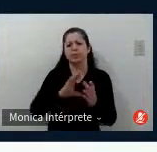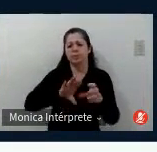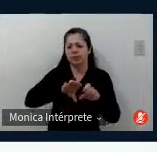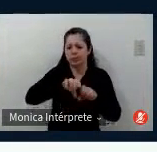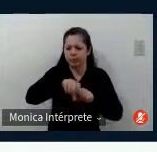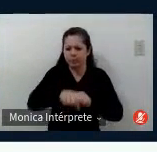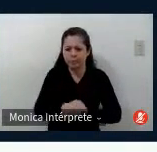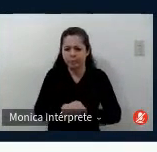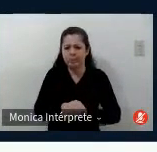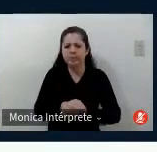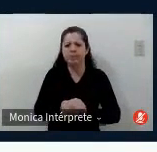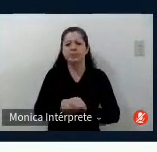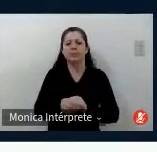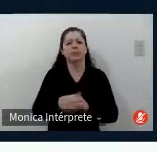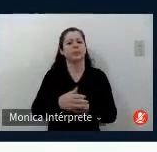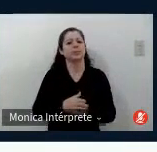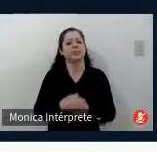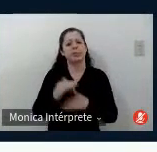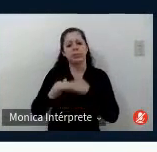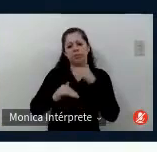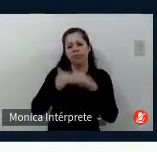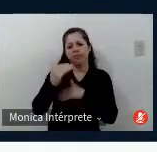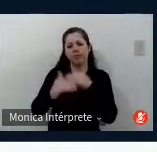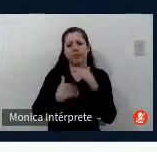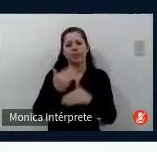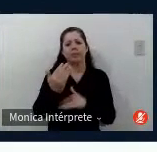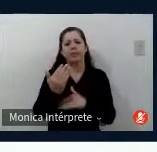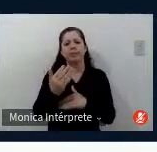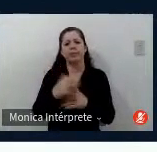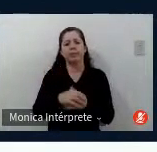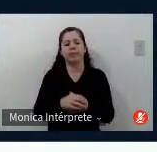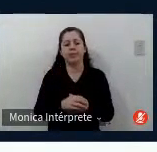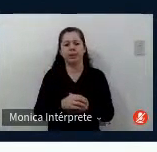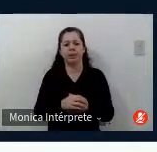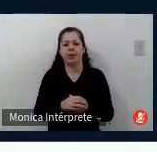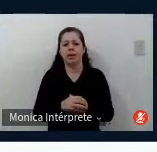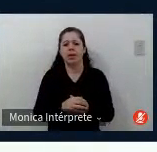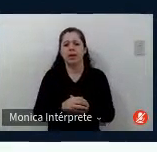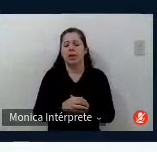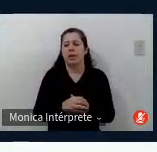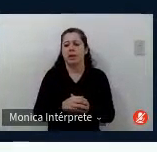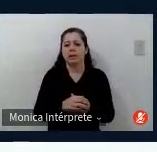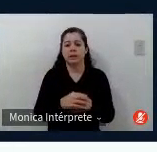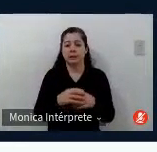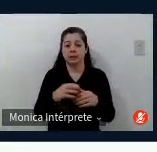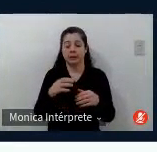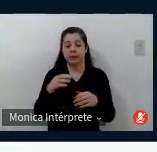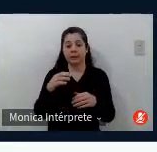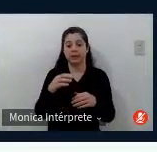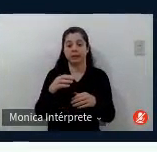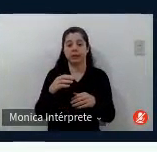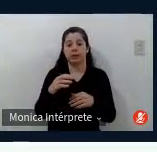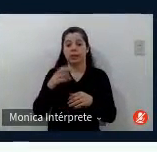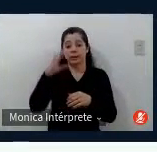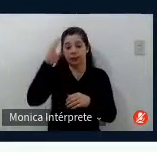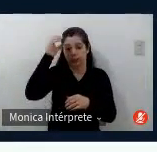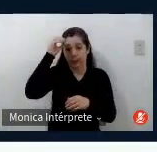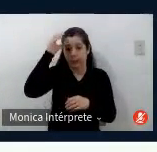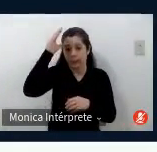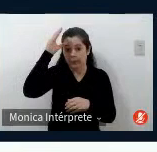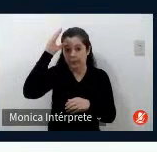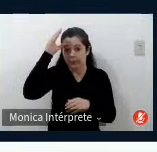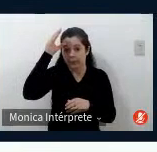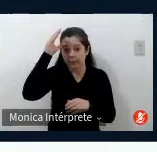uma lógica da acumulação de capital, né, e não para resolver problemas